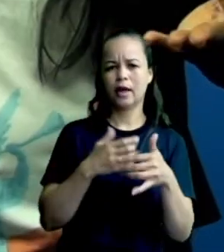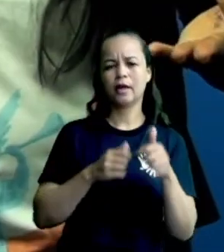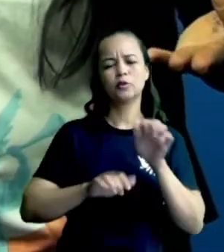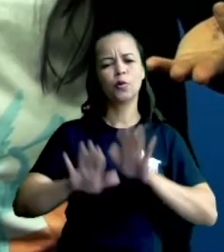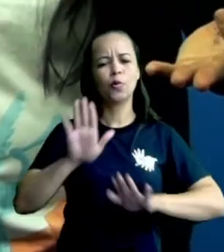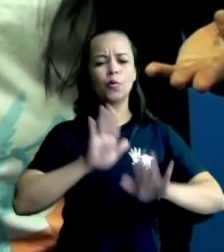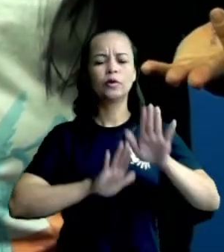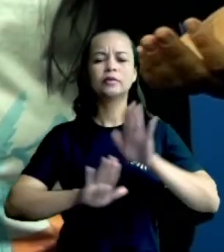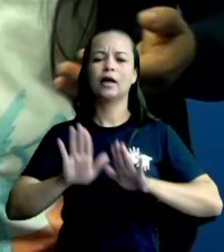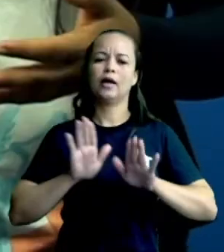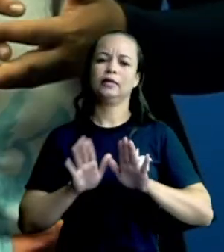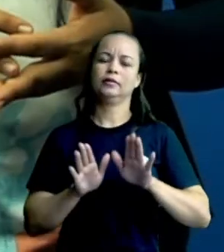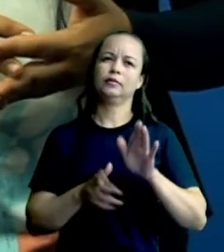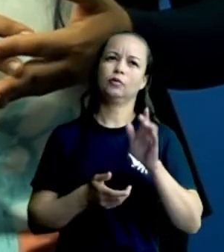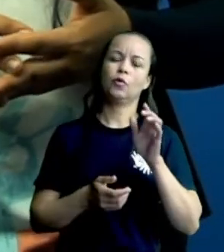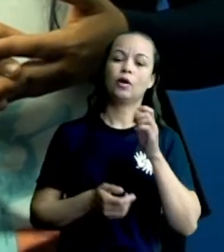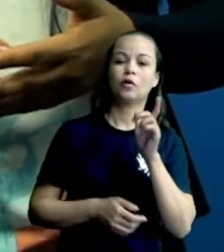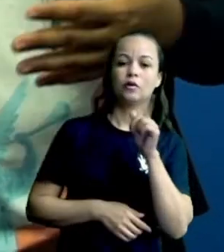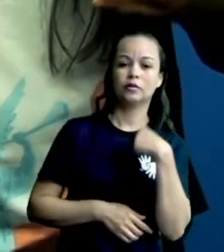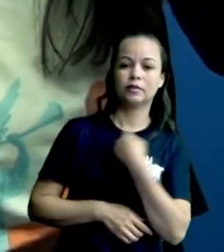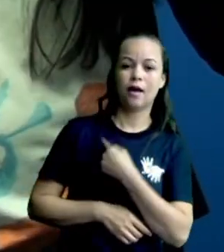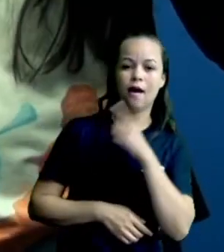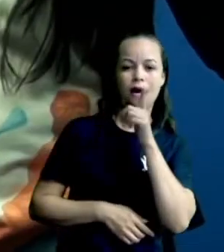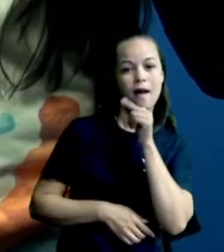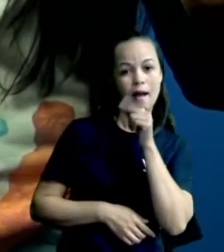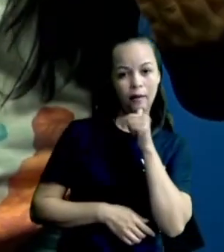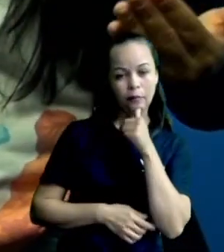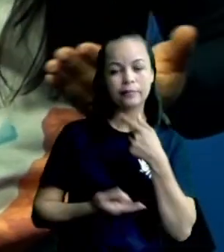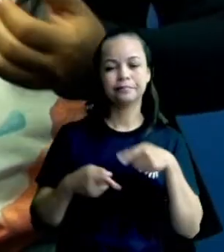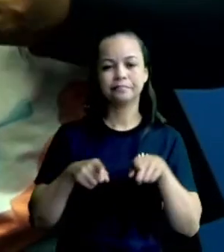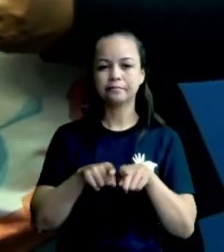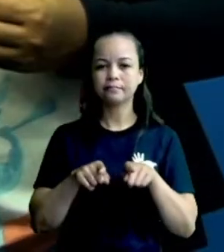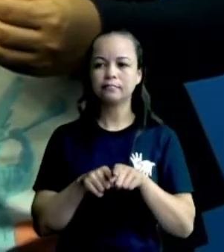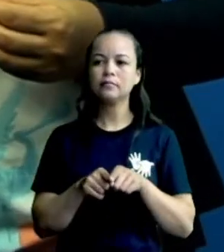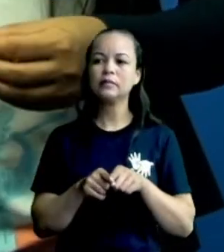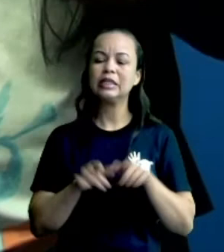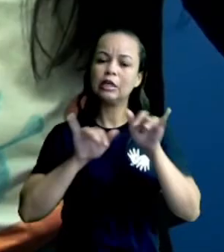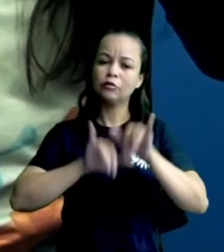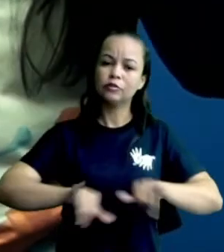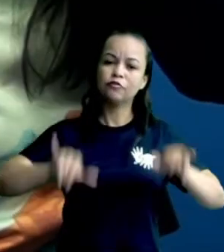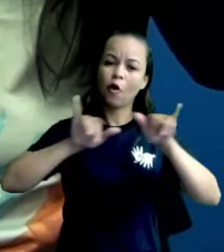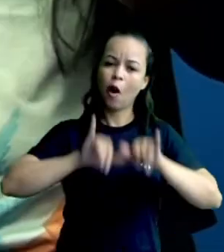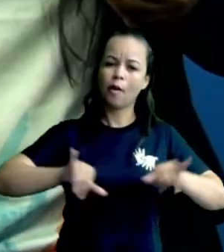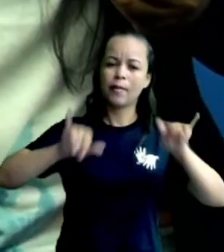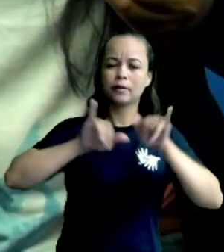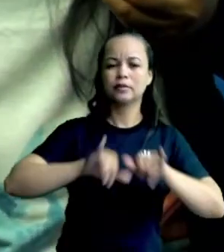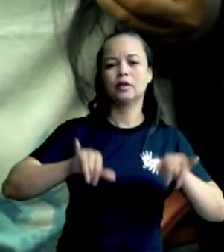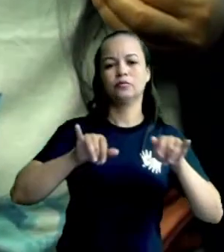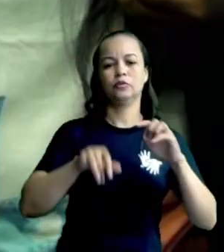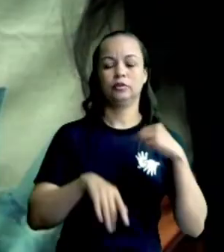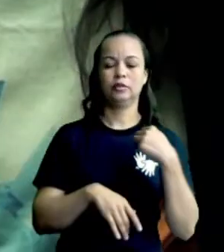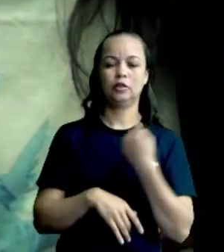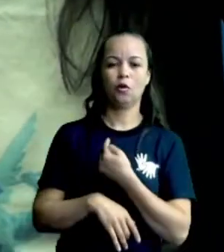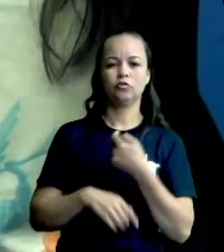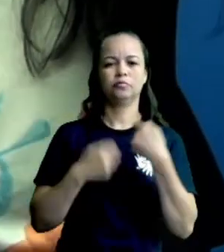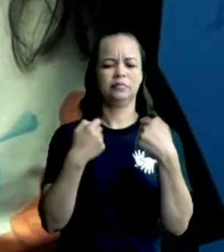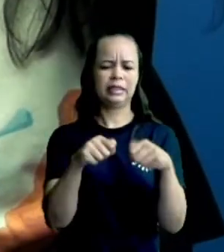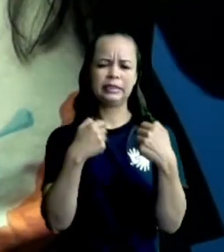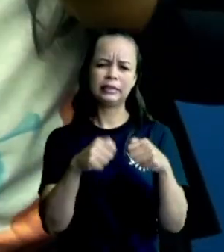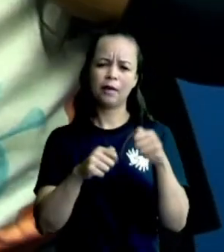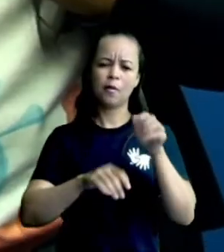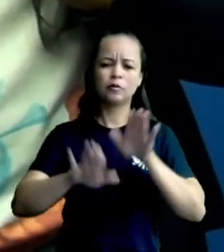com nossa água, tá certo? Então, são informações que precisamos